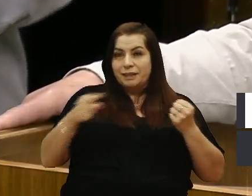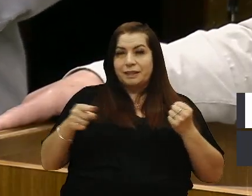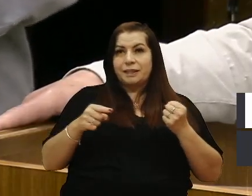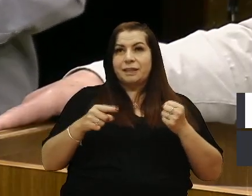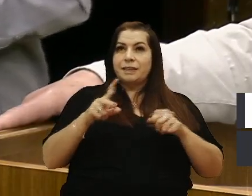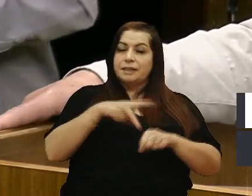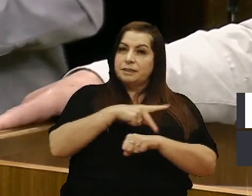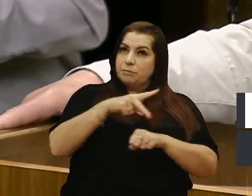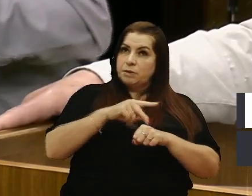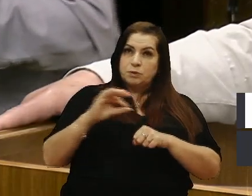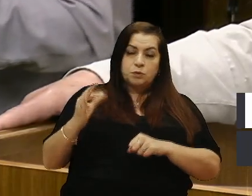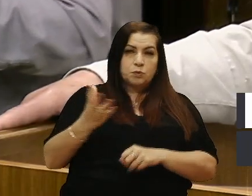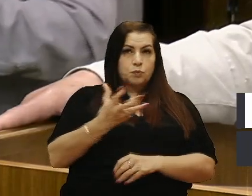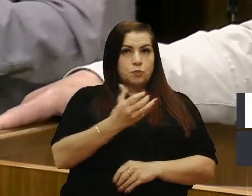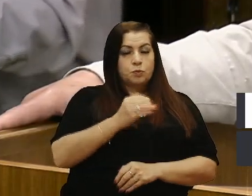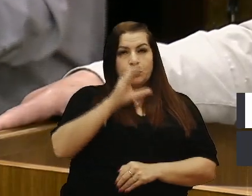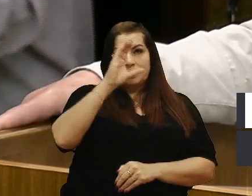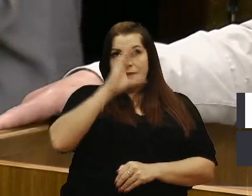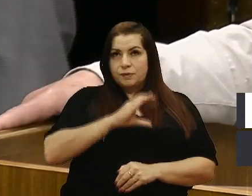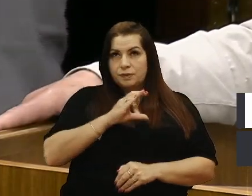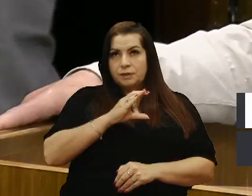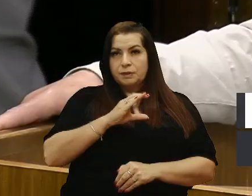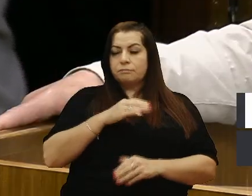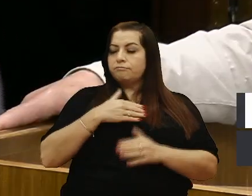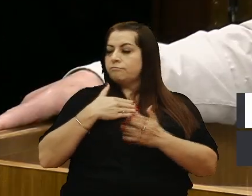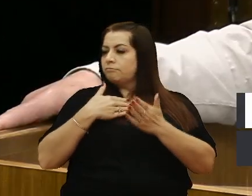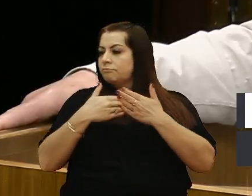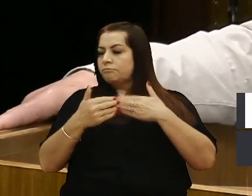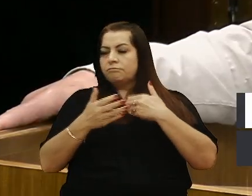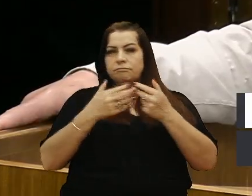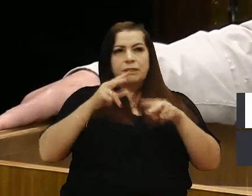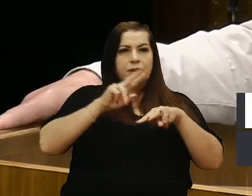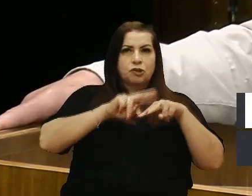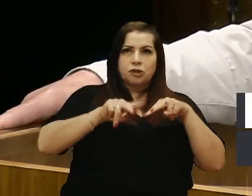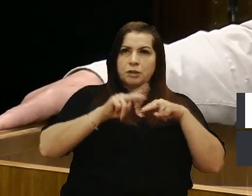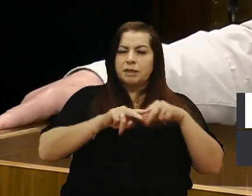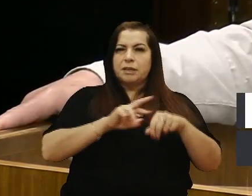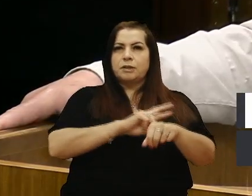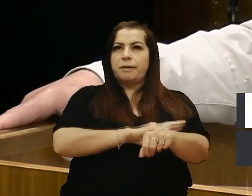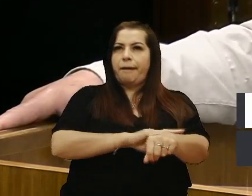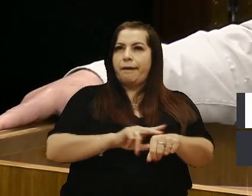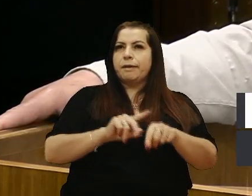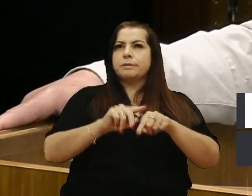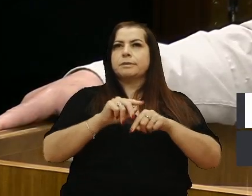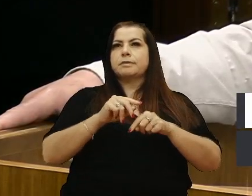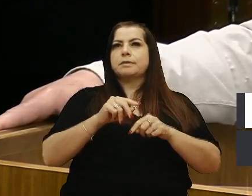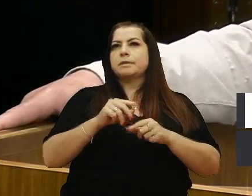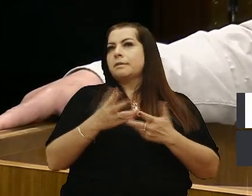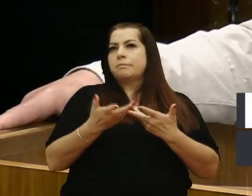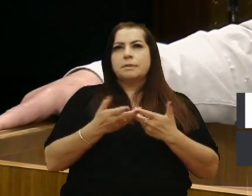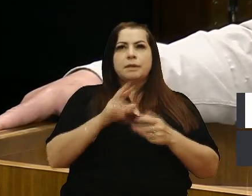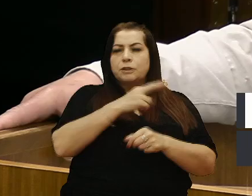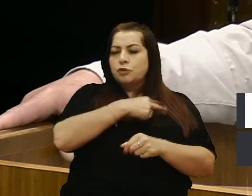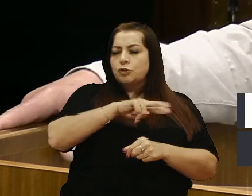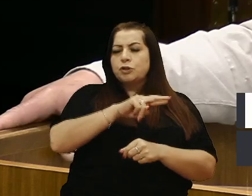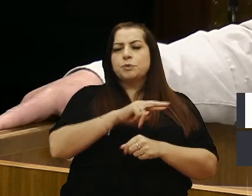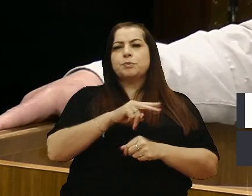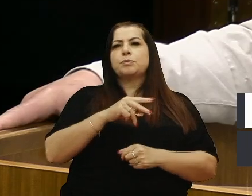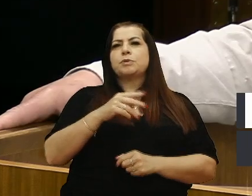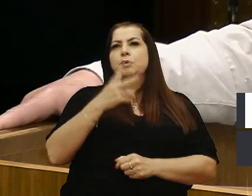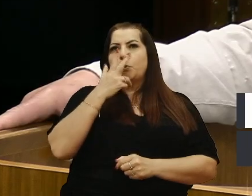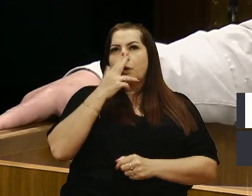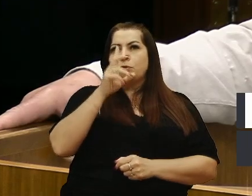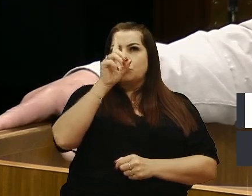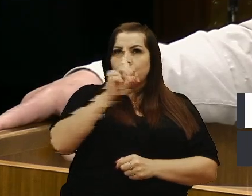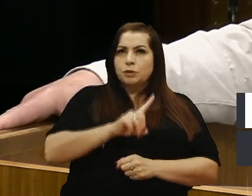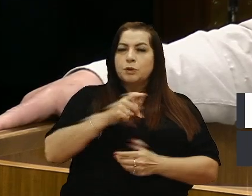país todos os cidadãos, independente de gênero, raça, cor ou religião, tenham os mesmos direitos e os mesmos